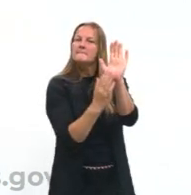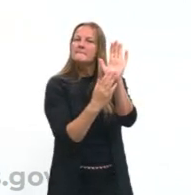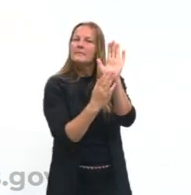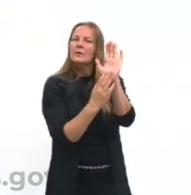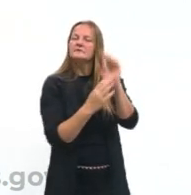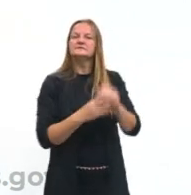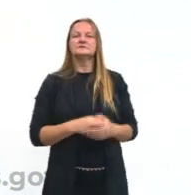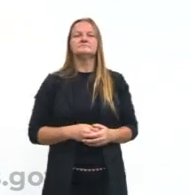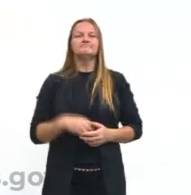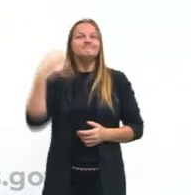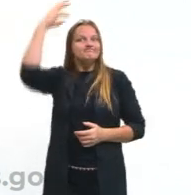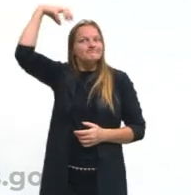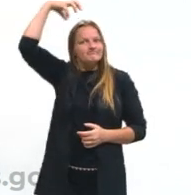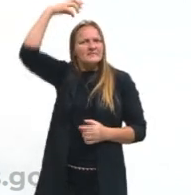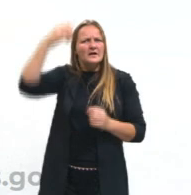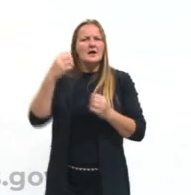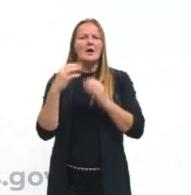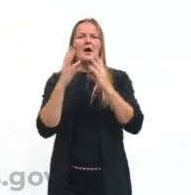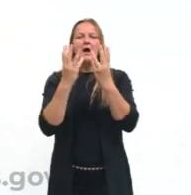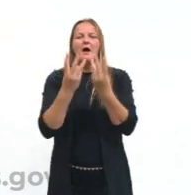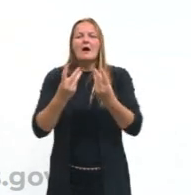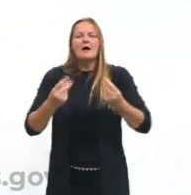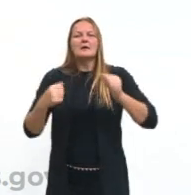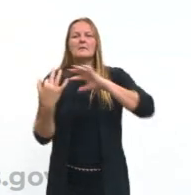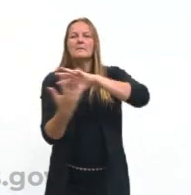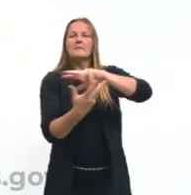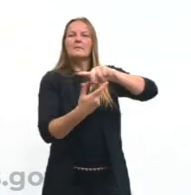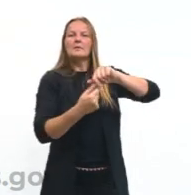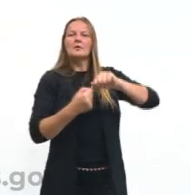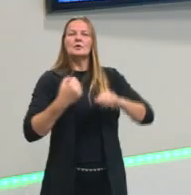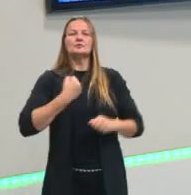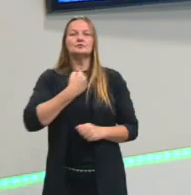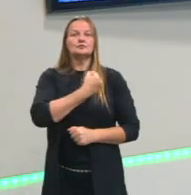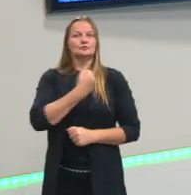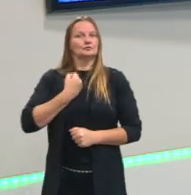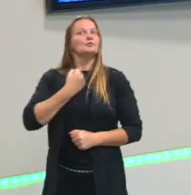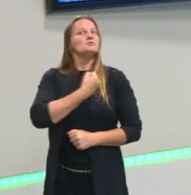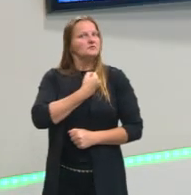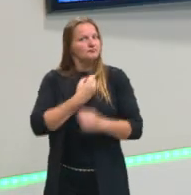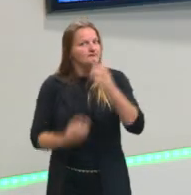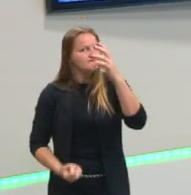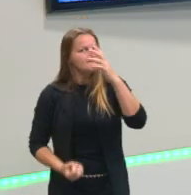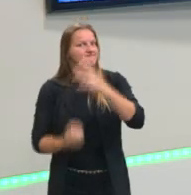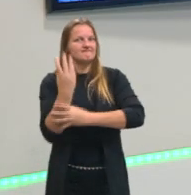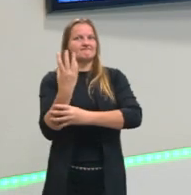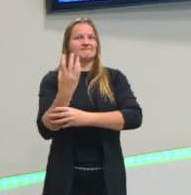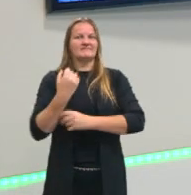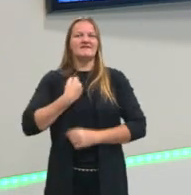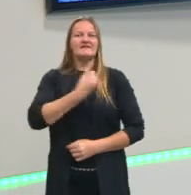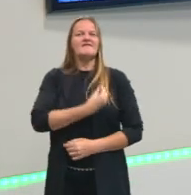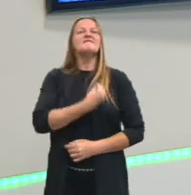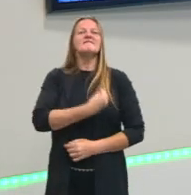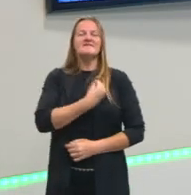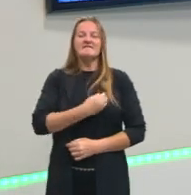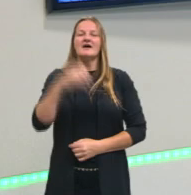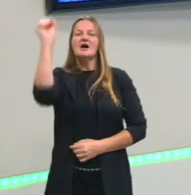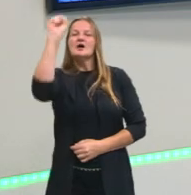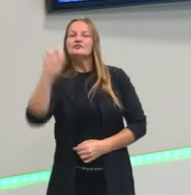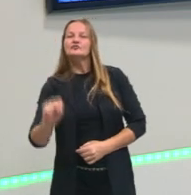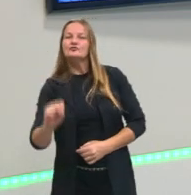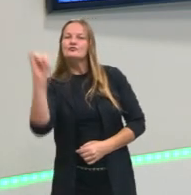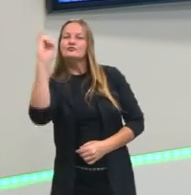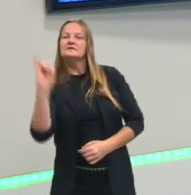a harmonia do mundo é os números os números o Pitágoras também ele vive no sul da Itália